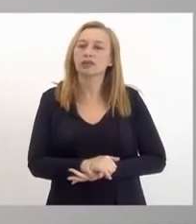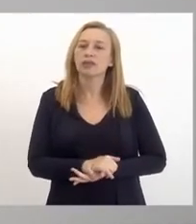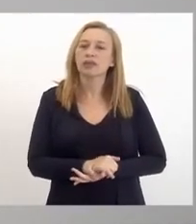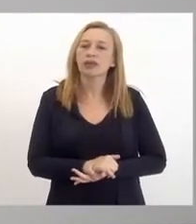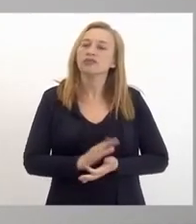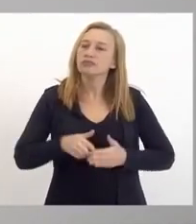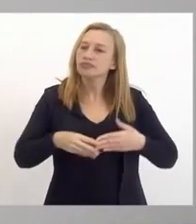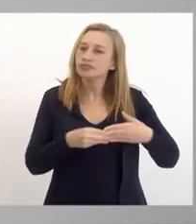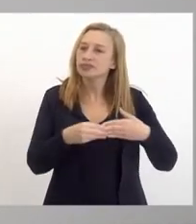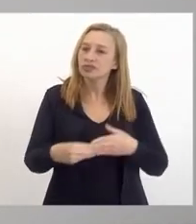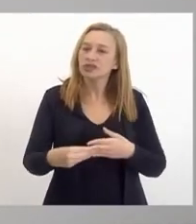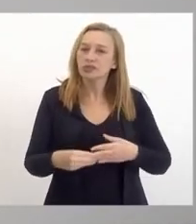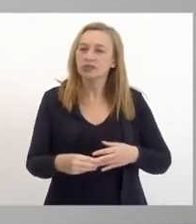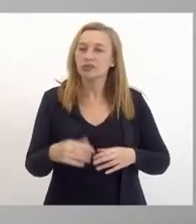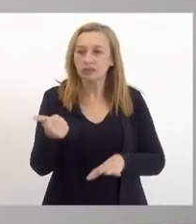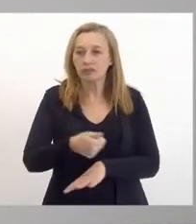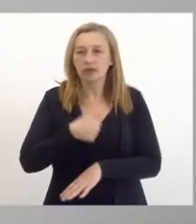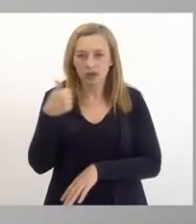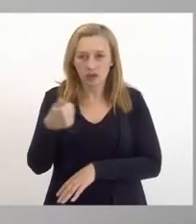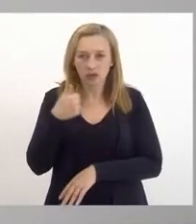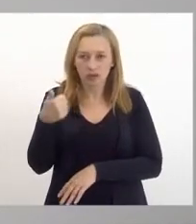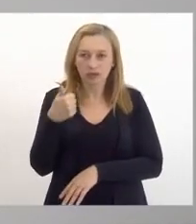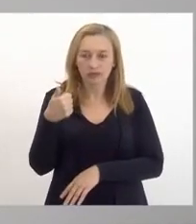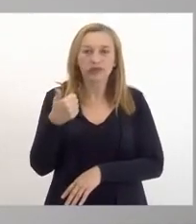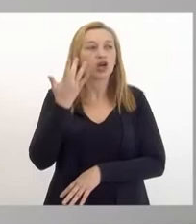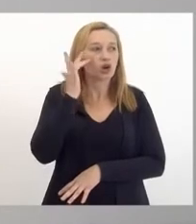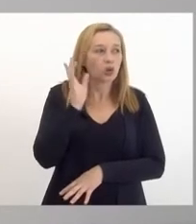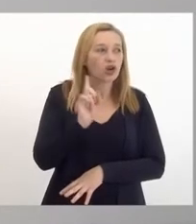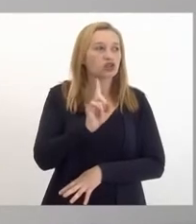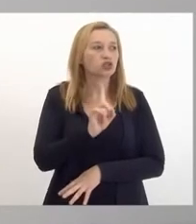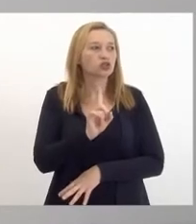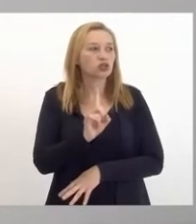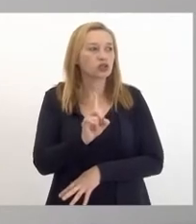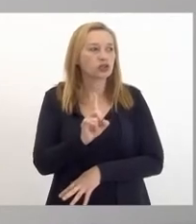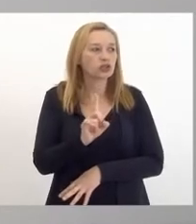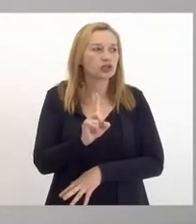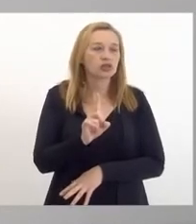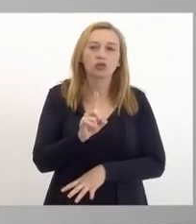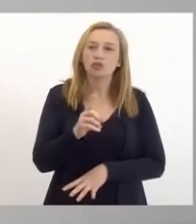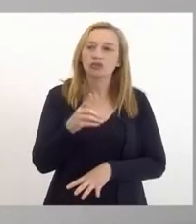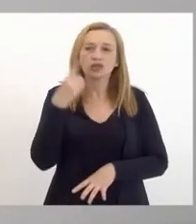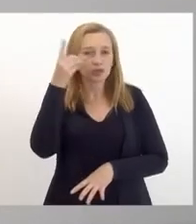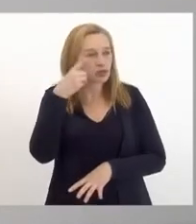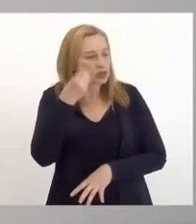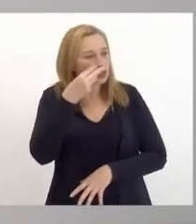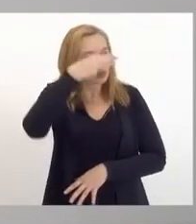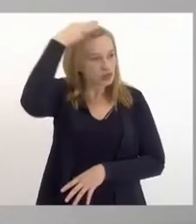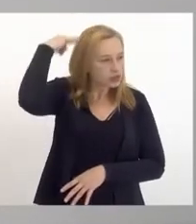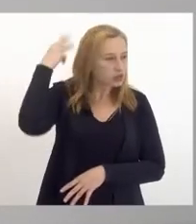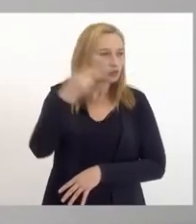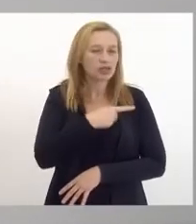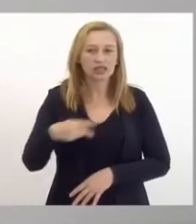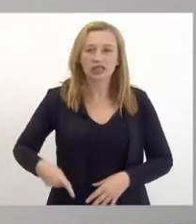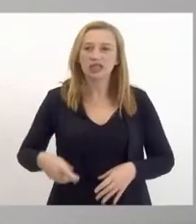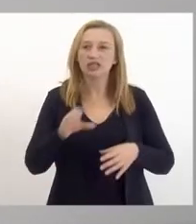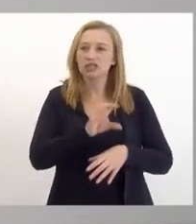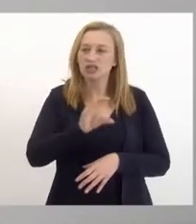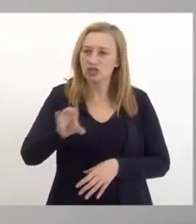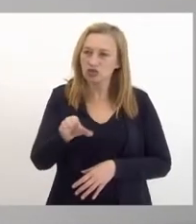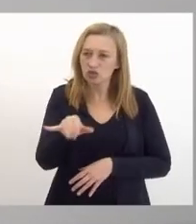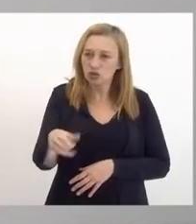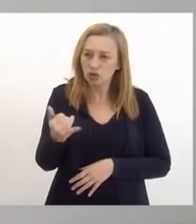estamos encaminhando da melhor forma possível. Eu acho que essa forma que o deputado Márcio Pacheco, presidente da CCJ,